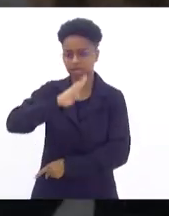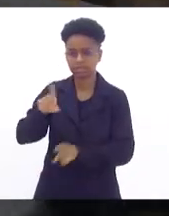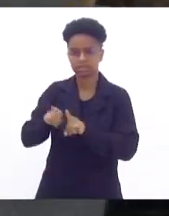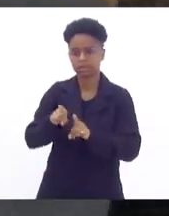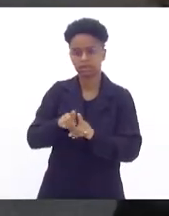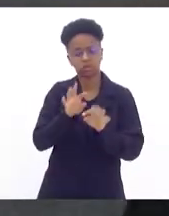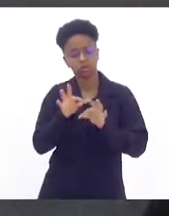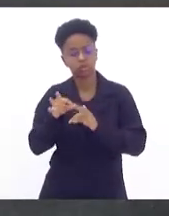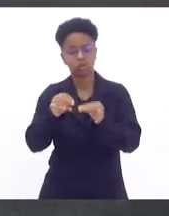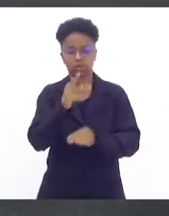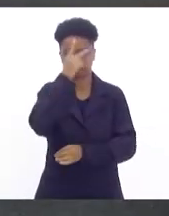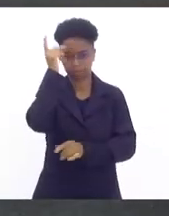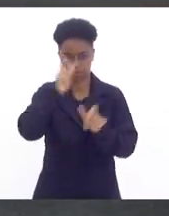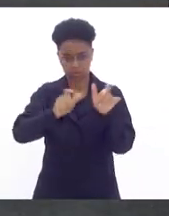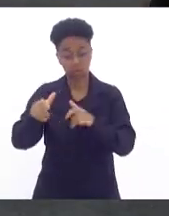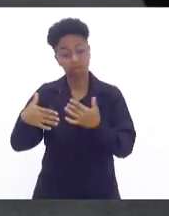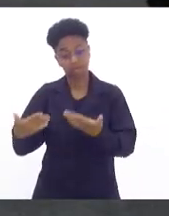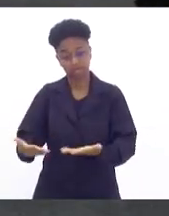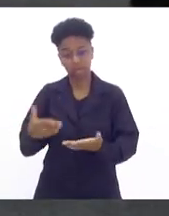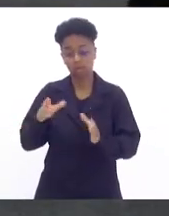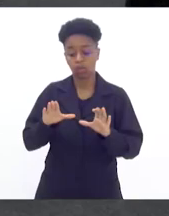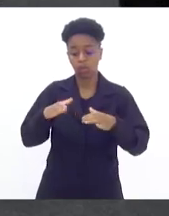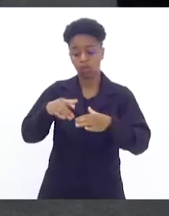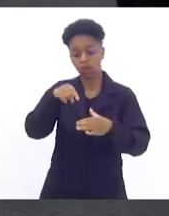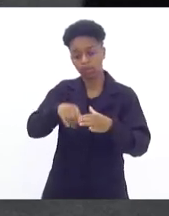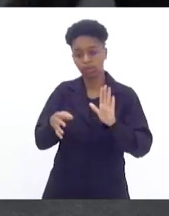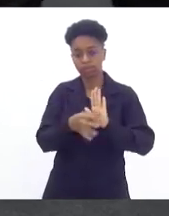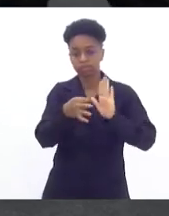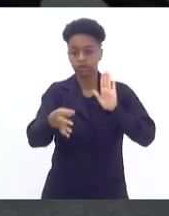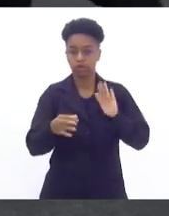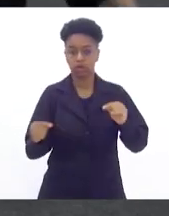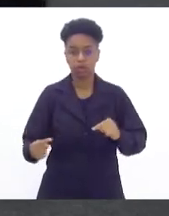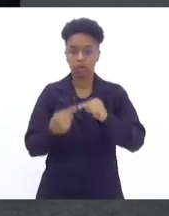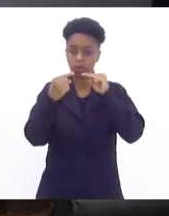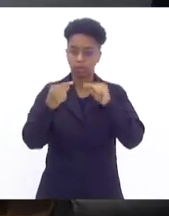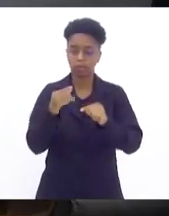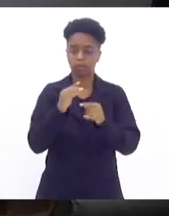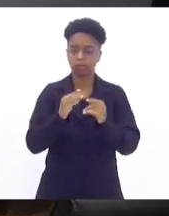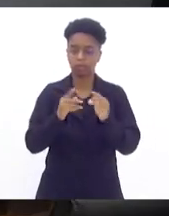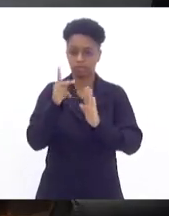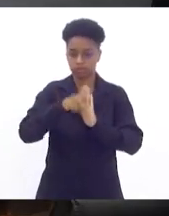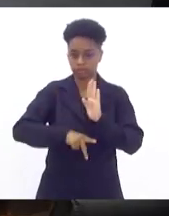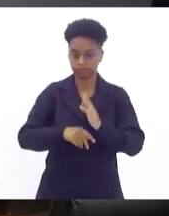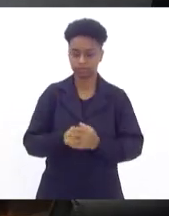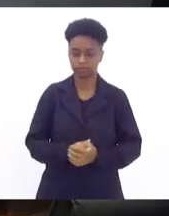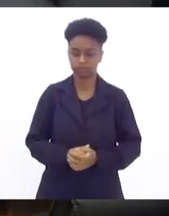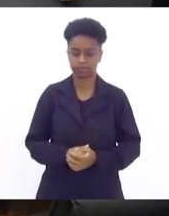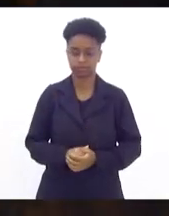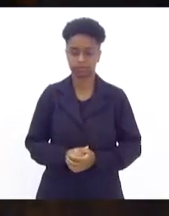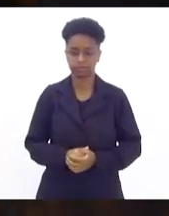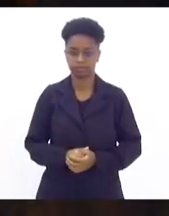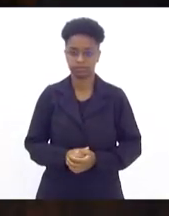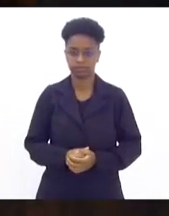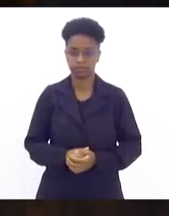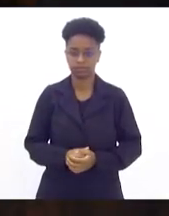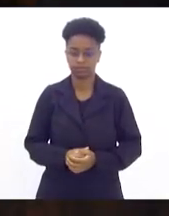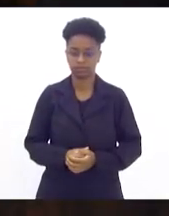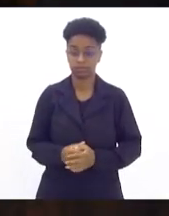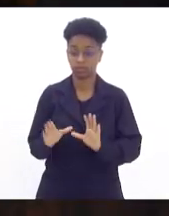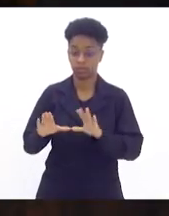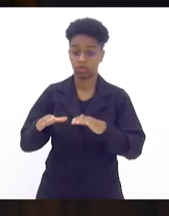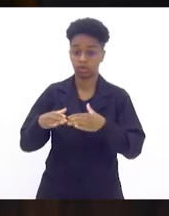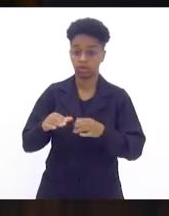então no mérito essa Comissão da parecer favorável ao projeto pela comissão